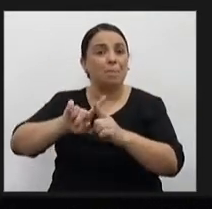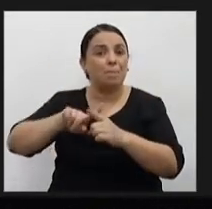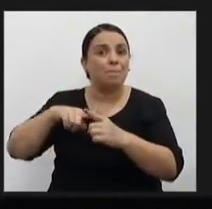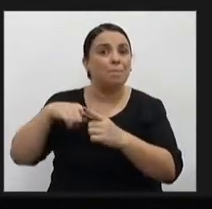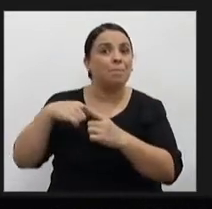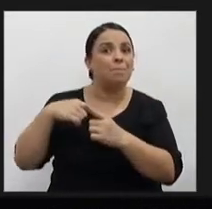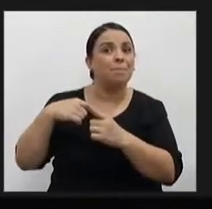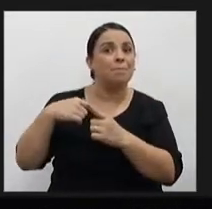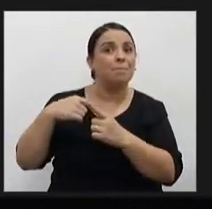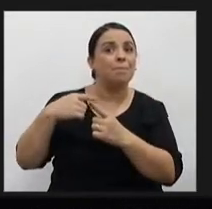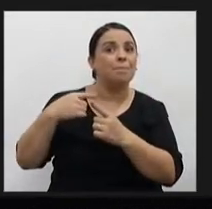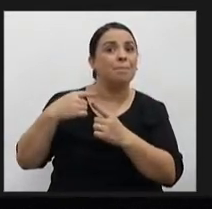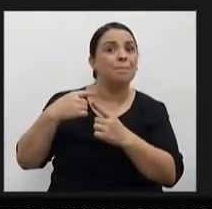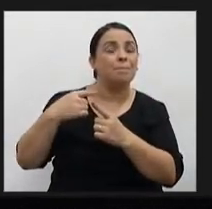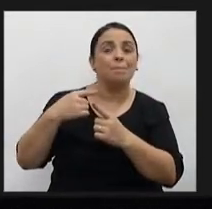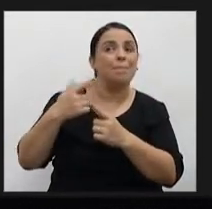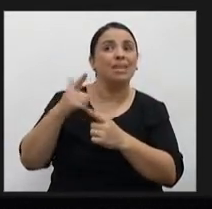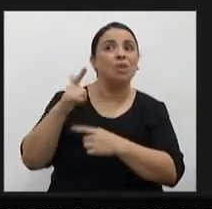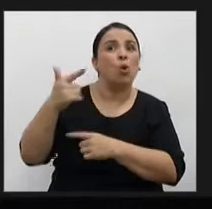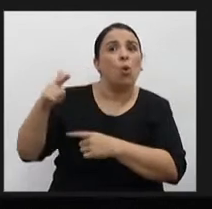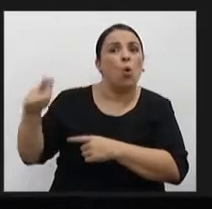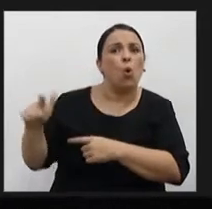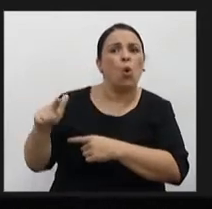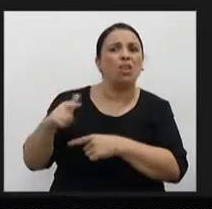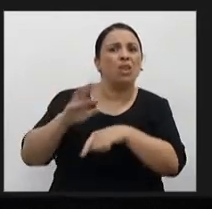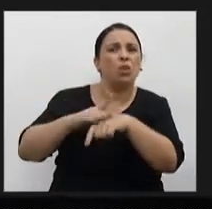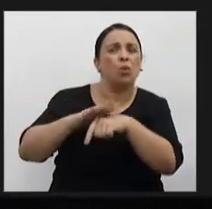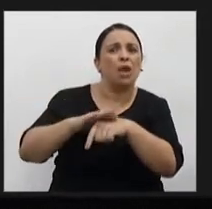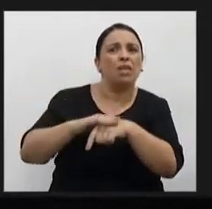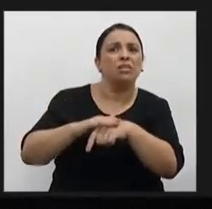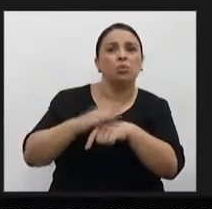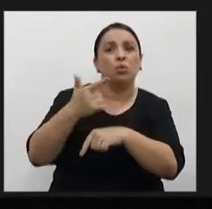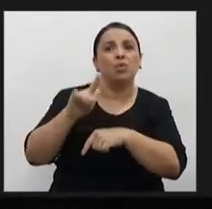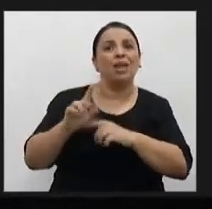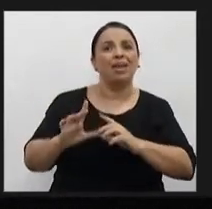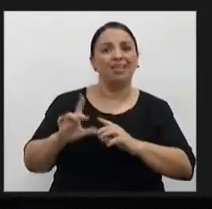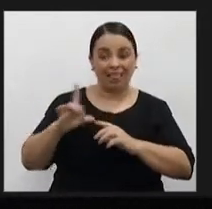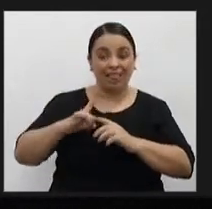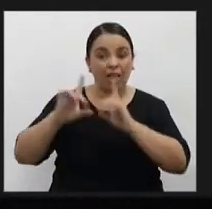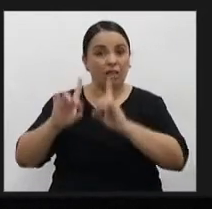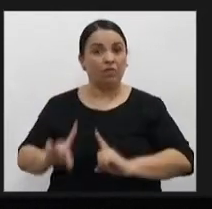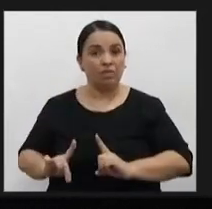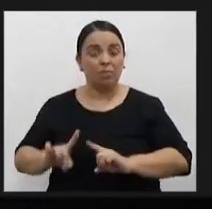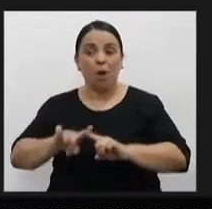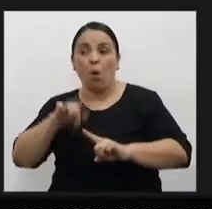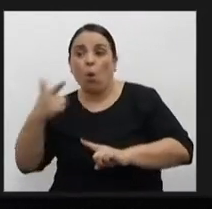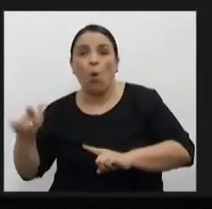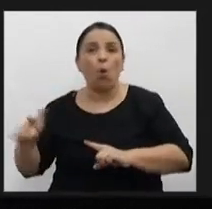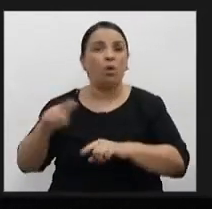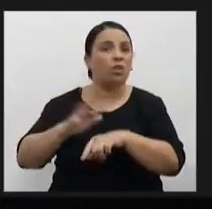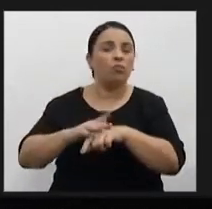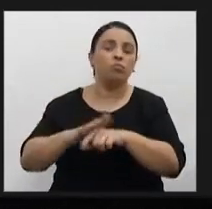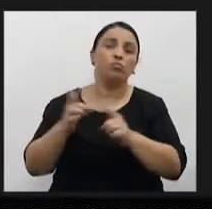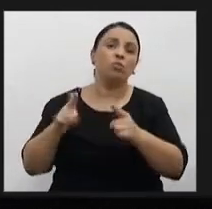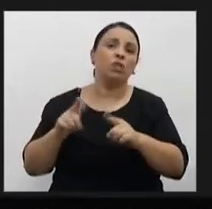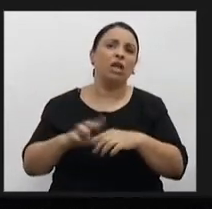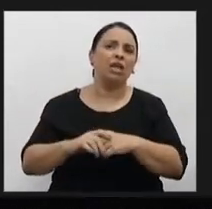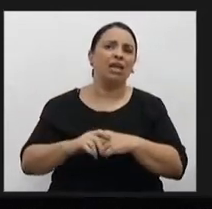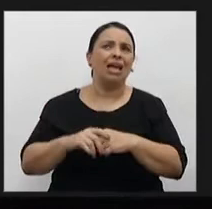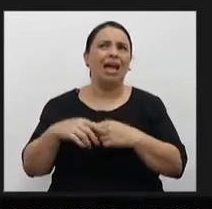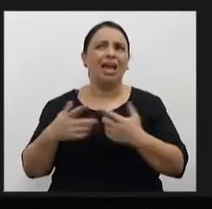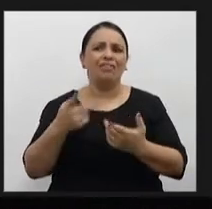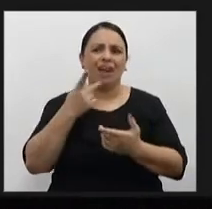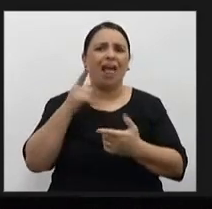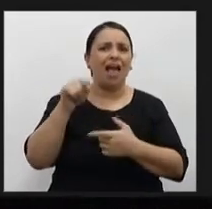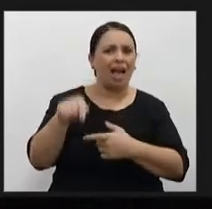têm comorbidade nenhuma. E aí eles colocam um grupo de pessoas que recebem o BPC, não